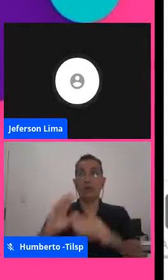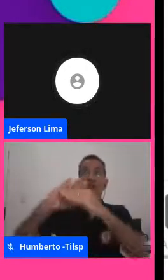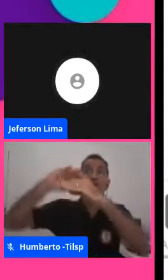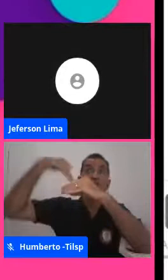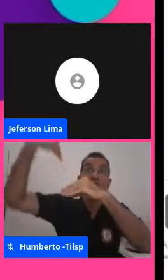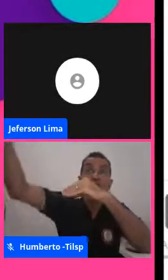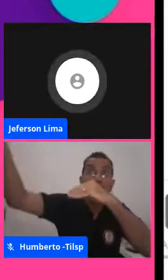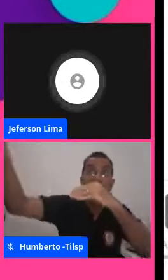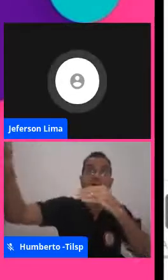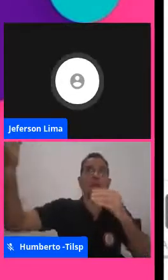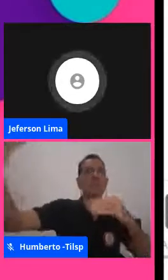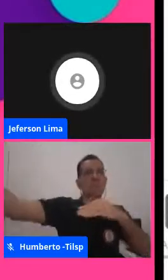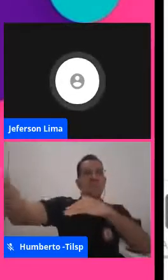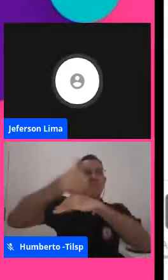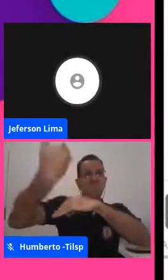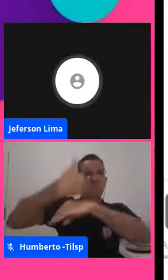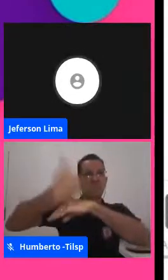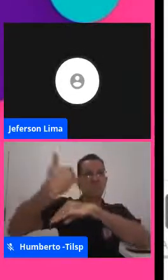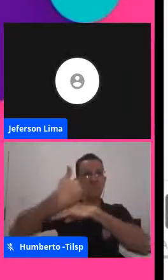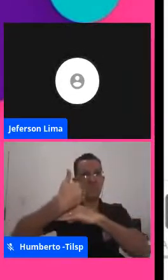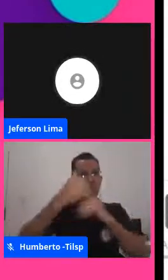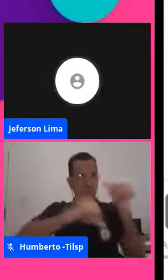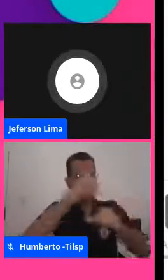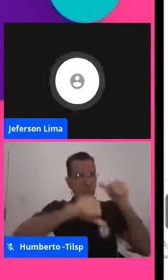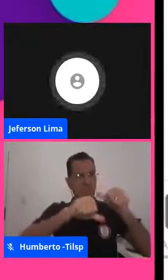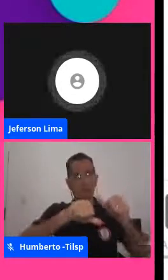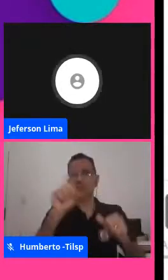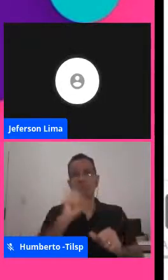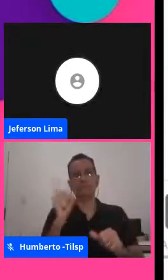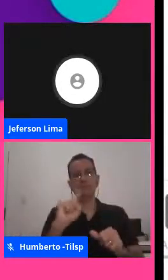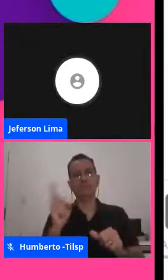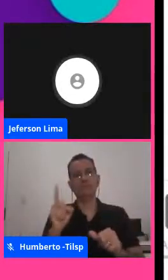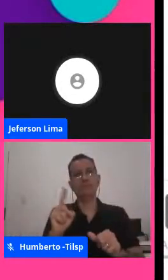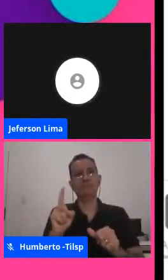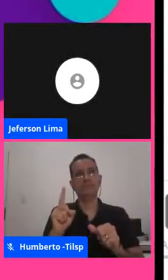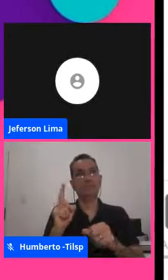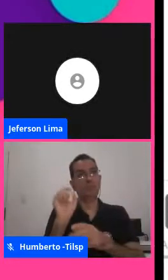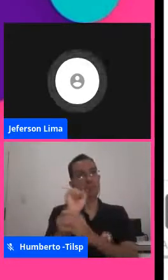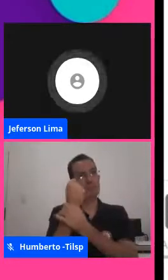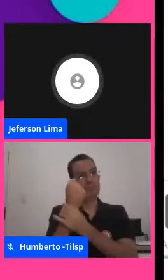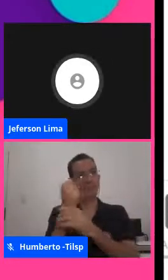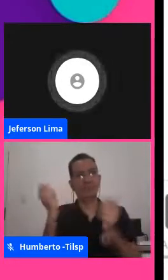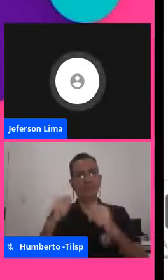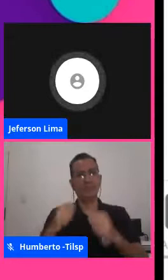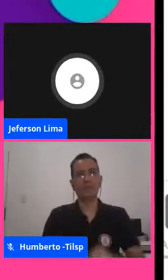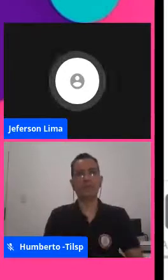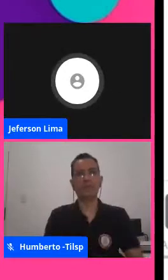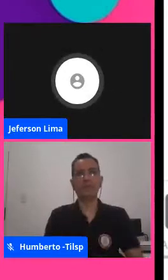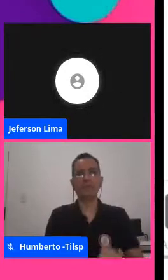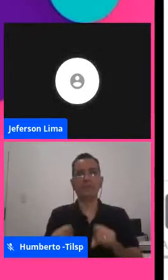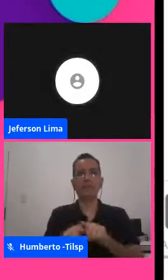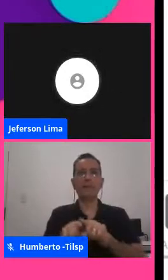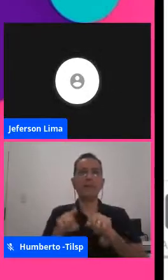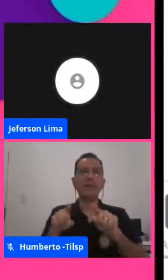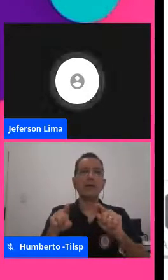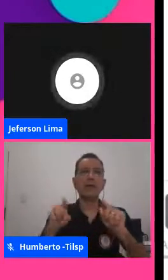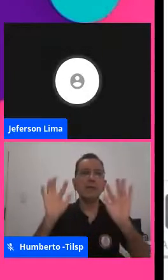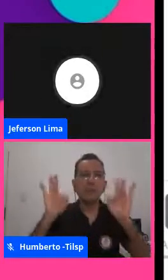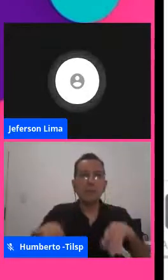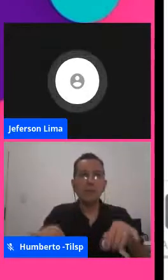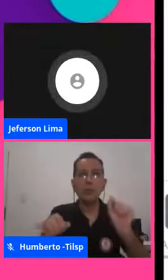gente gostaria, né, que elas entrassem. E por fim, a gente quer garantir também que